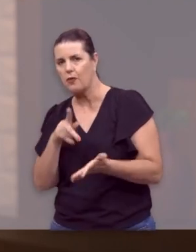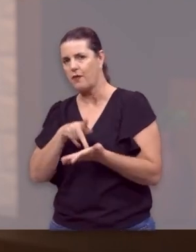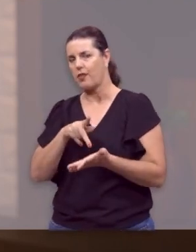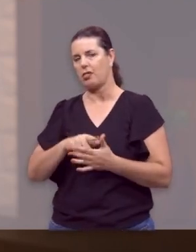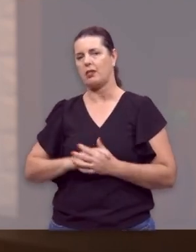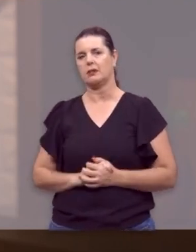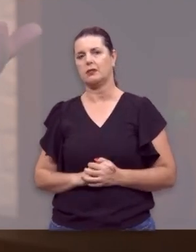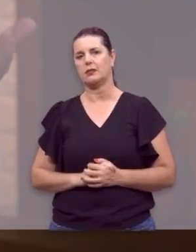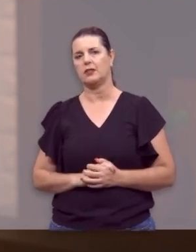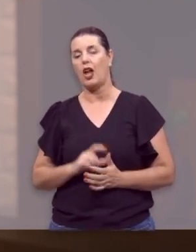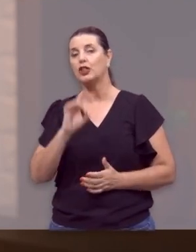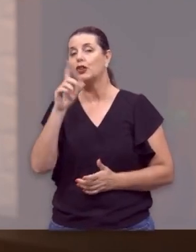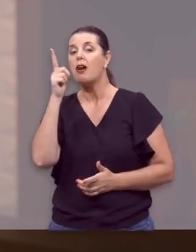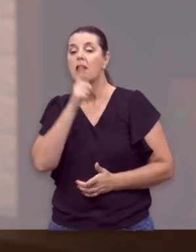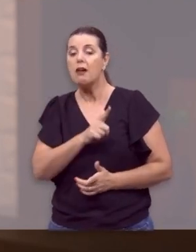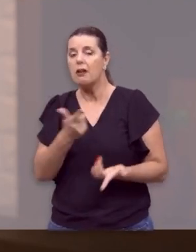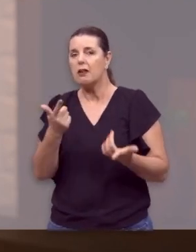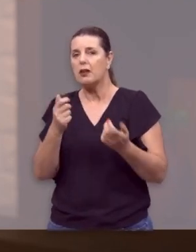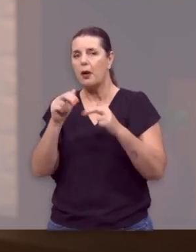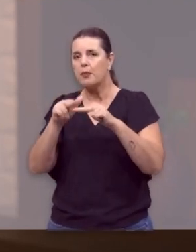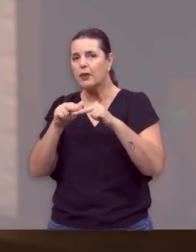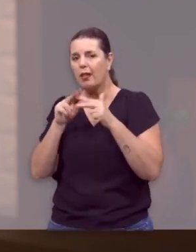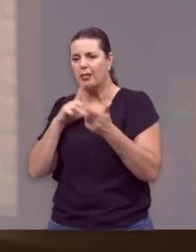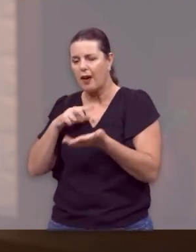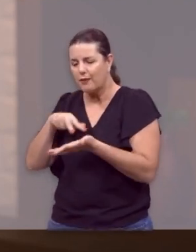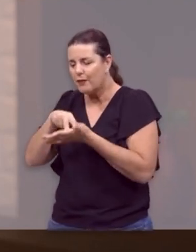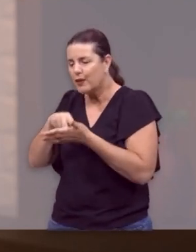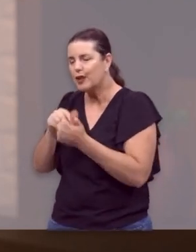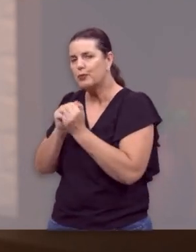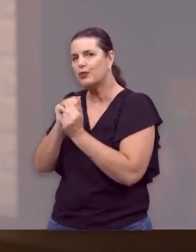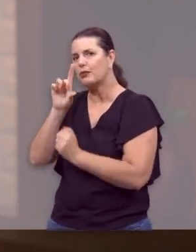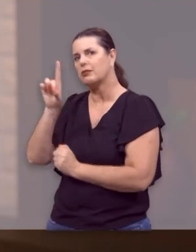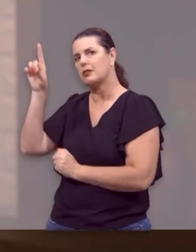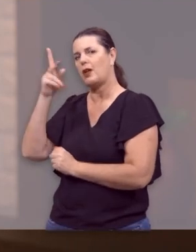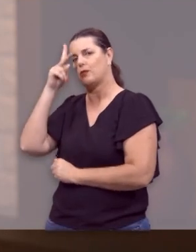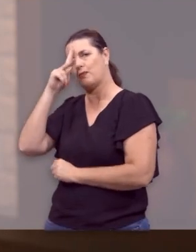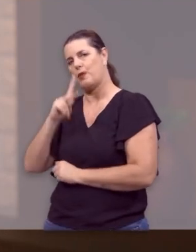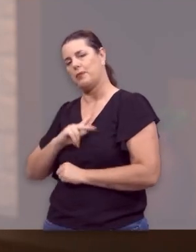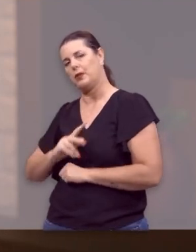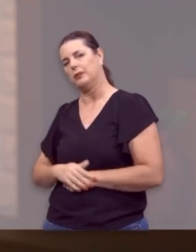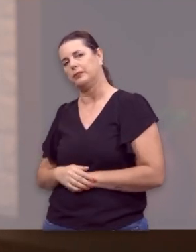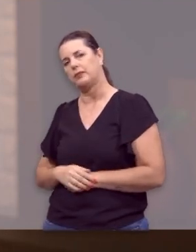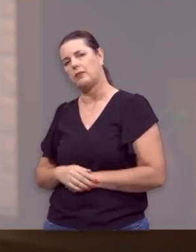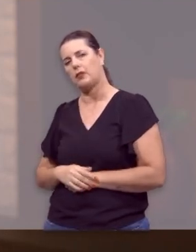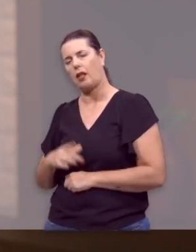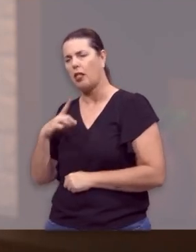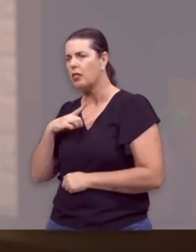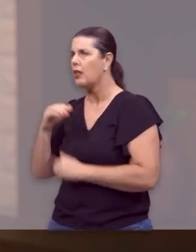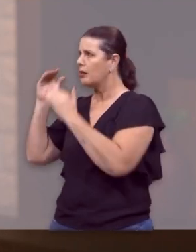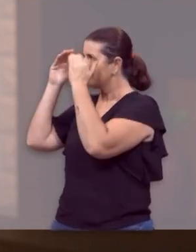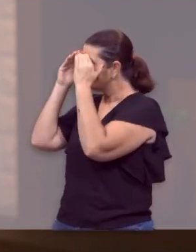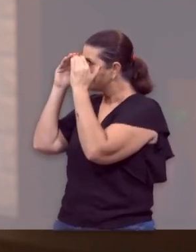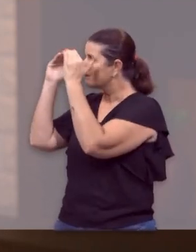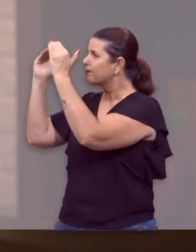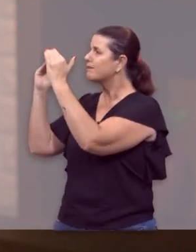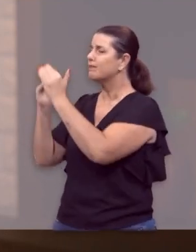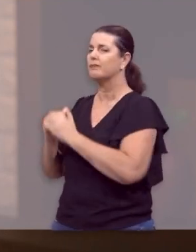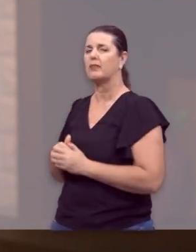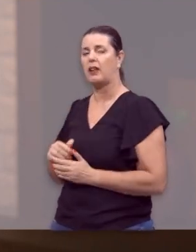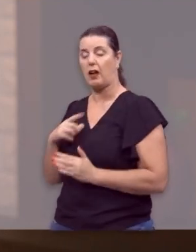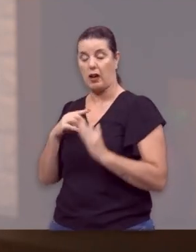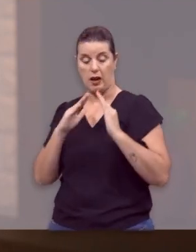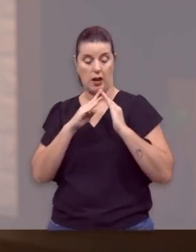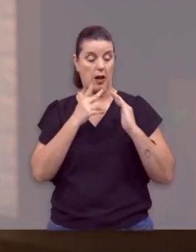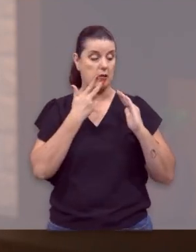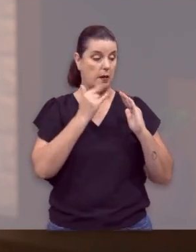Ele só é frutífero porque ele está plantado junto a esta fonte que é o próprio Deus. Ele teme a Deus. Na casa do